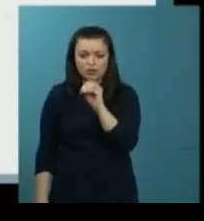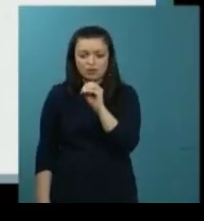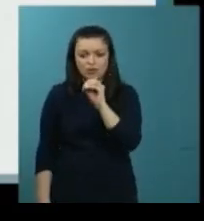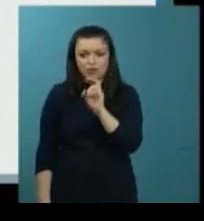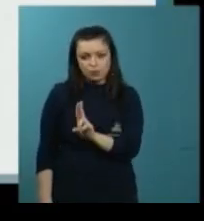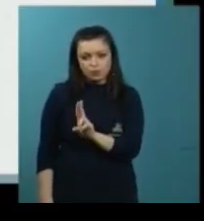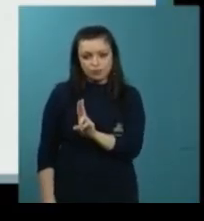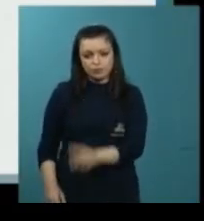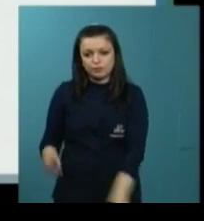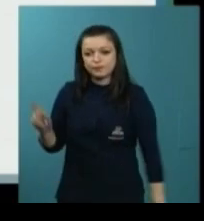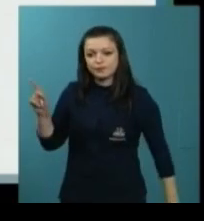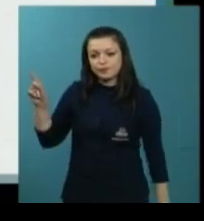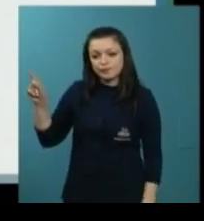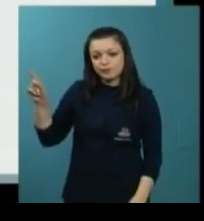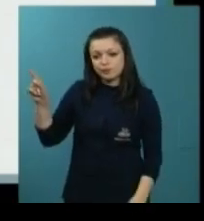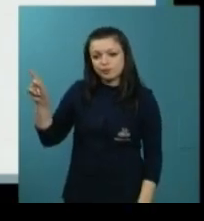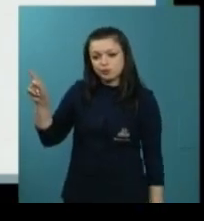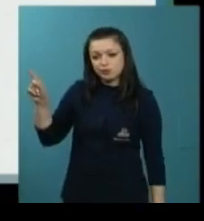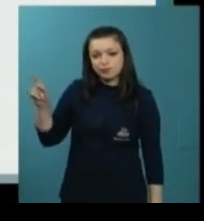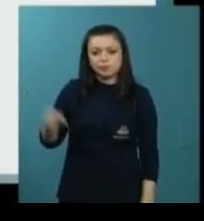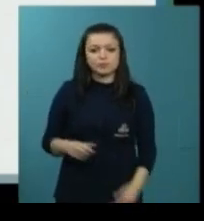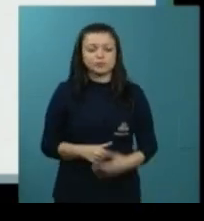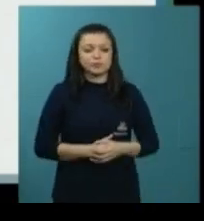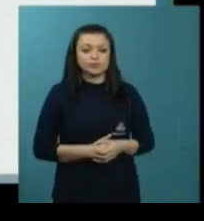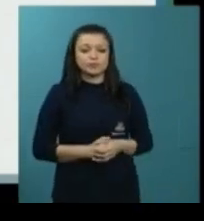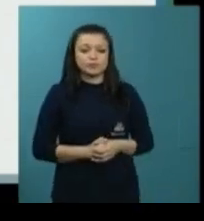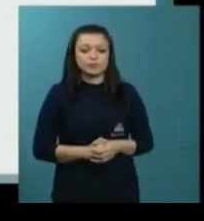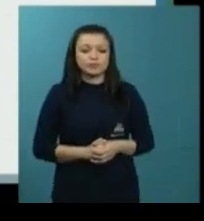I, O, U.